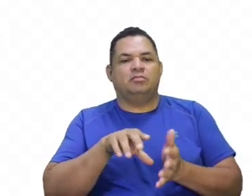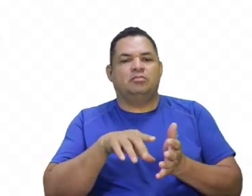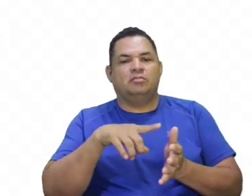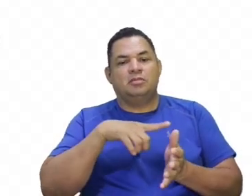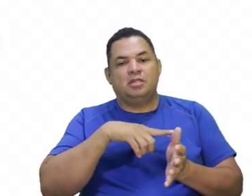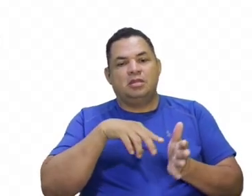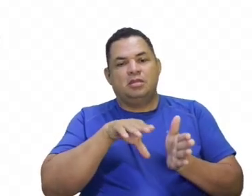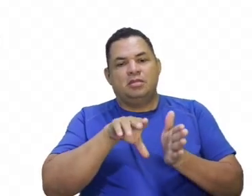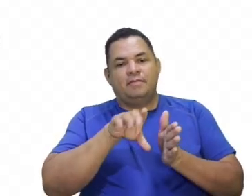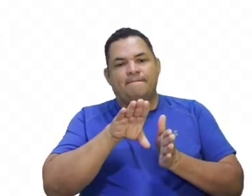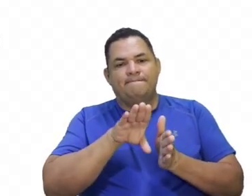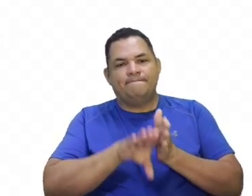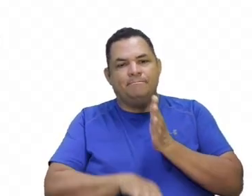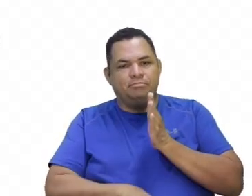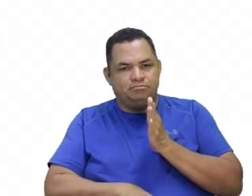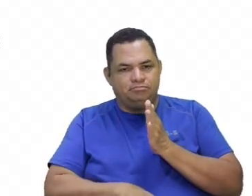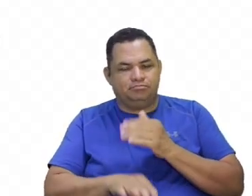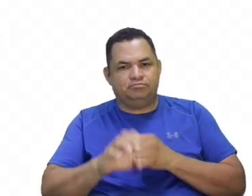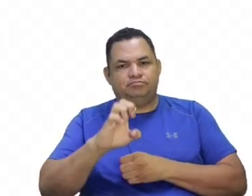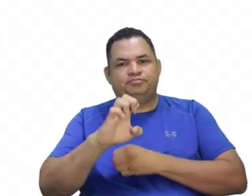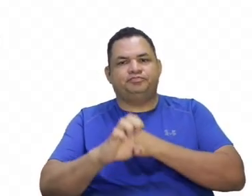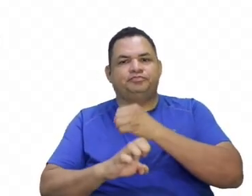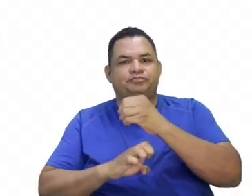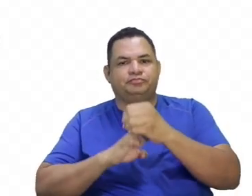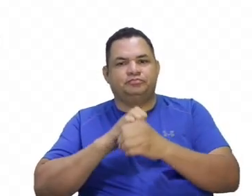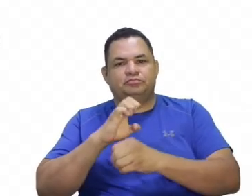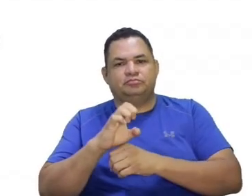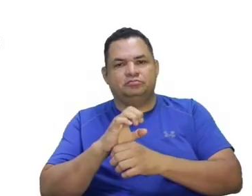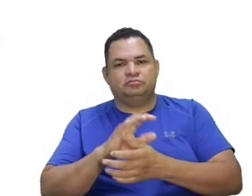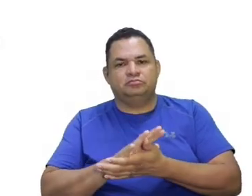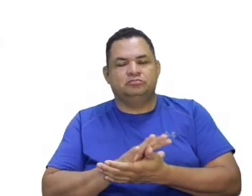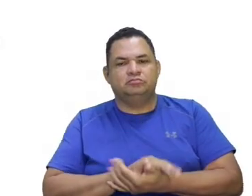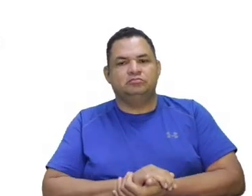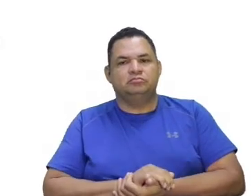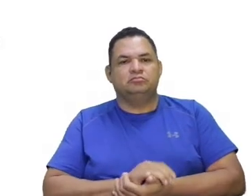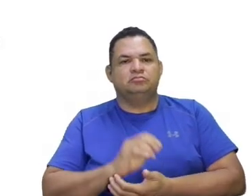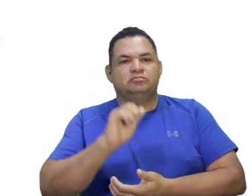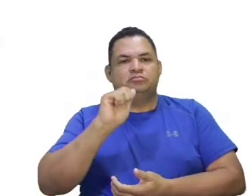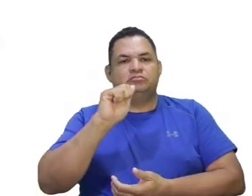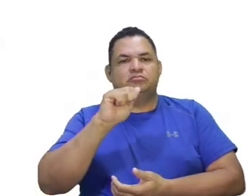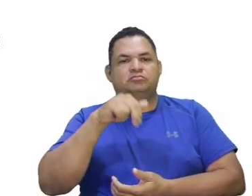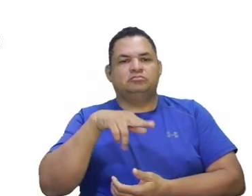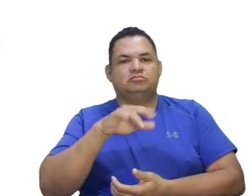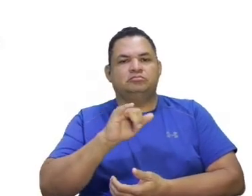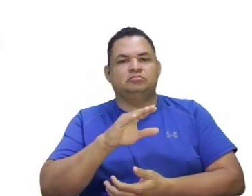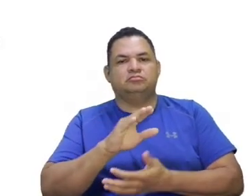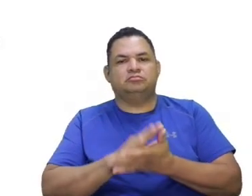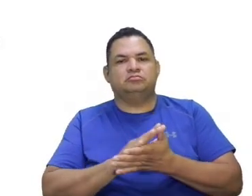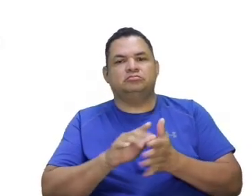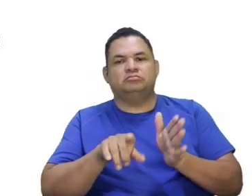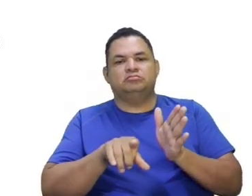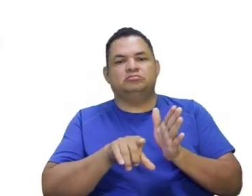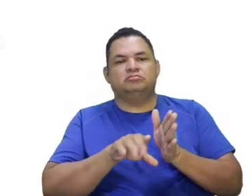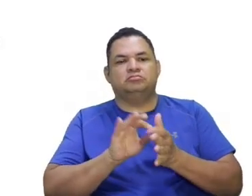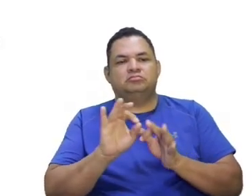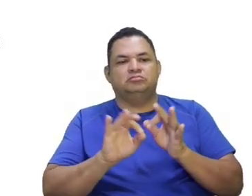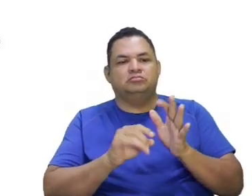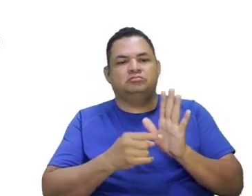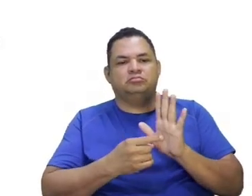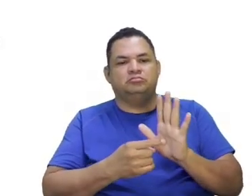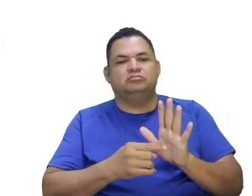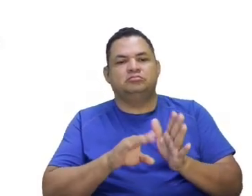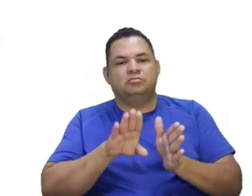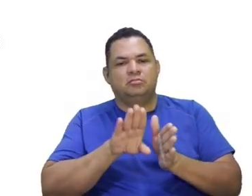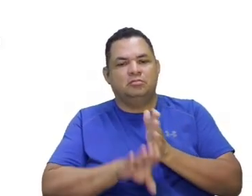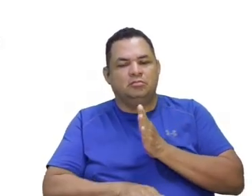elétrons que o átomo X. Ele está dizendo que o ânion tem menos elétrons que o seu átomo